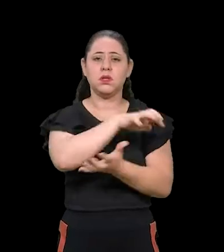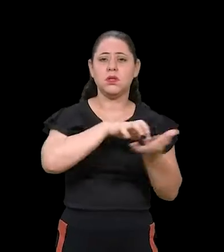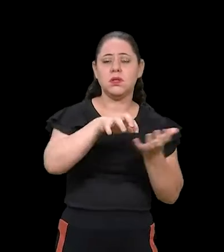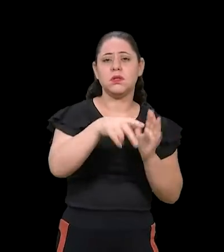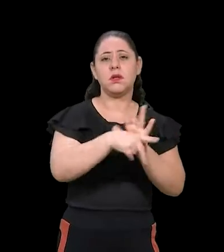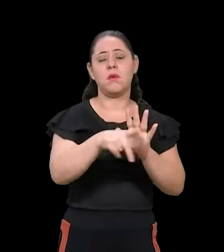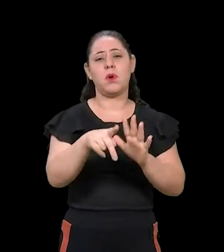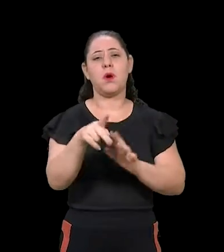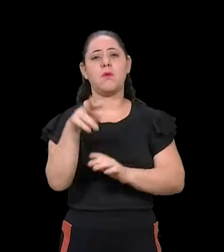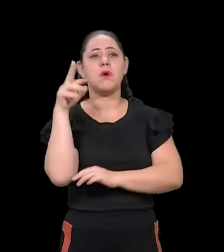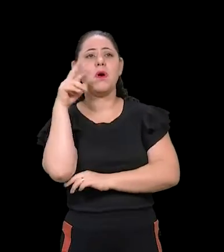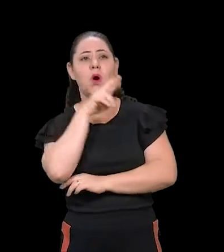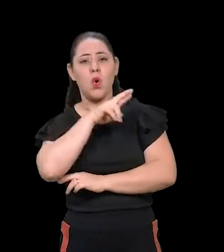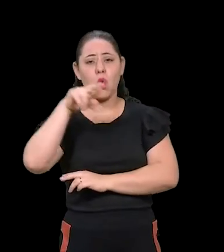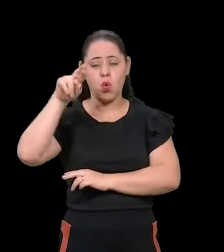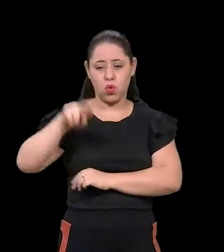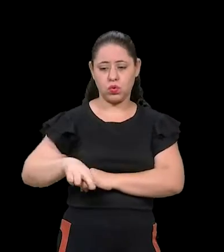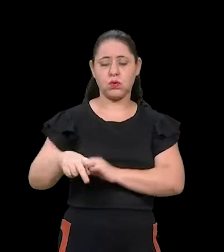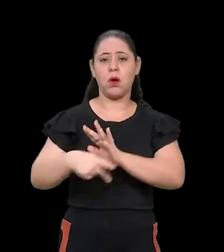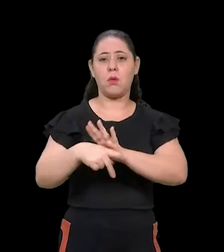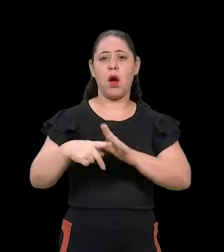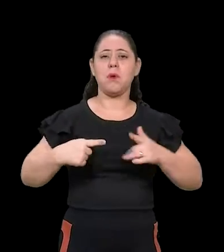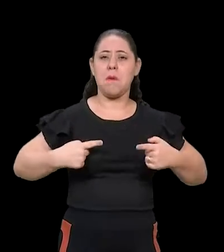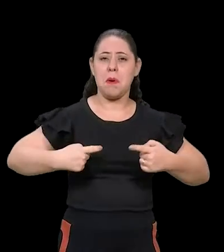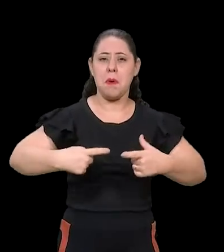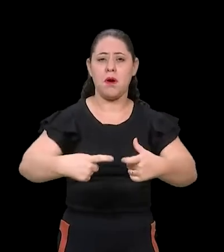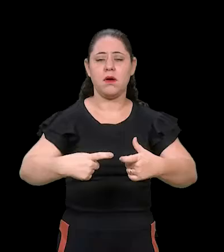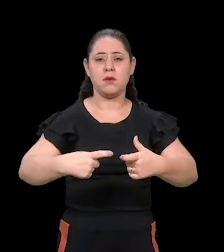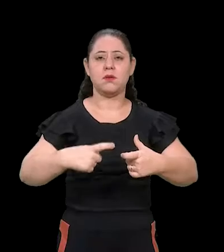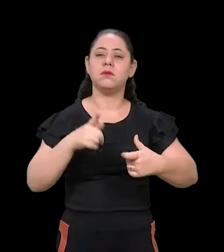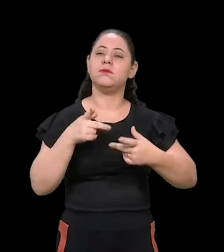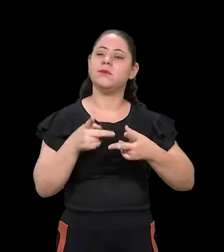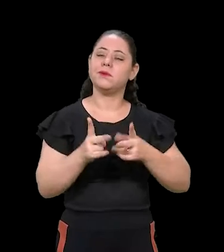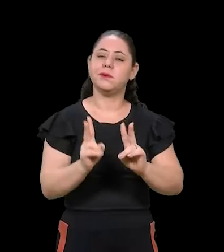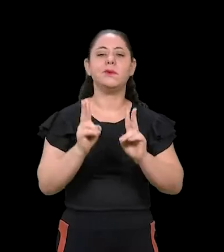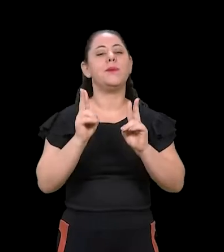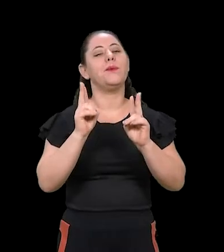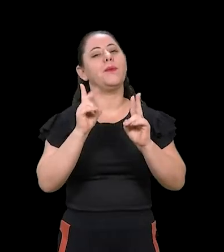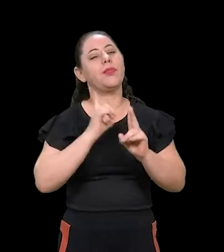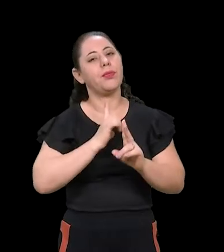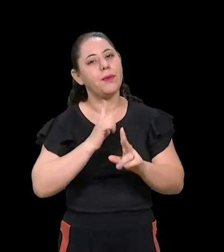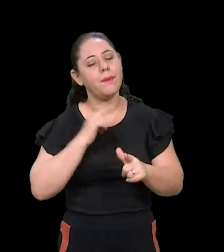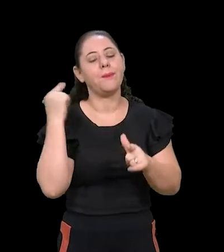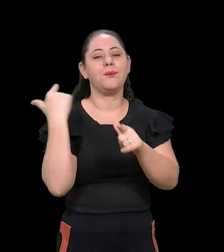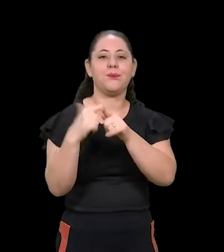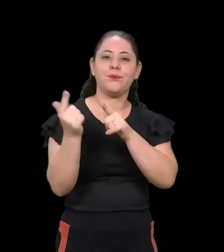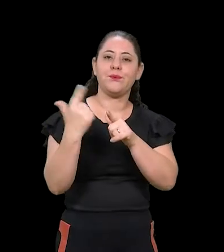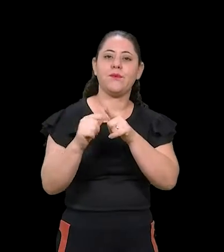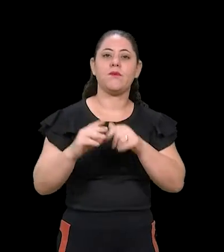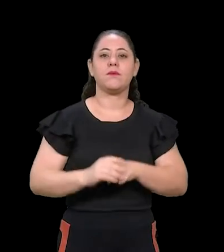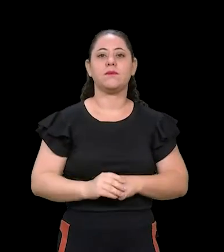crise Rússia, briga agora, guerra. Então sempre tem uma diversidade.